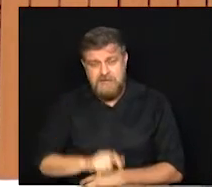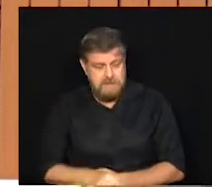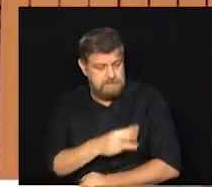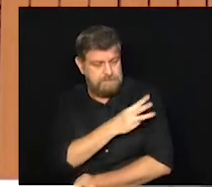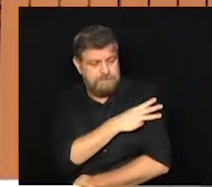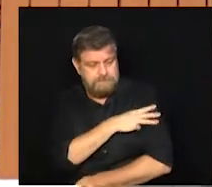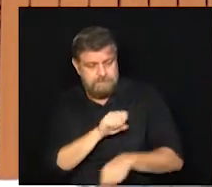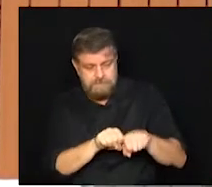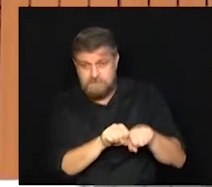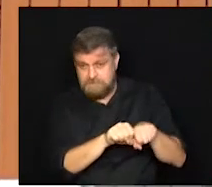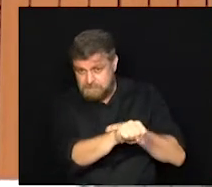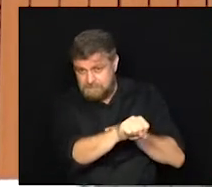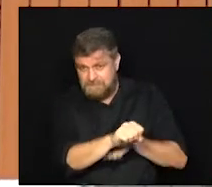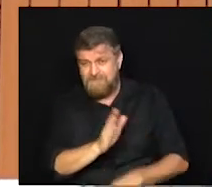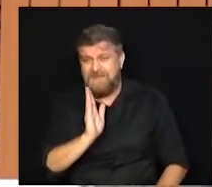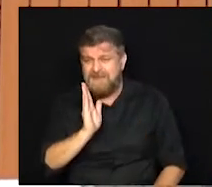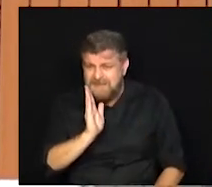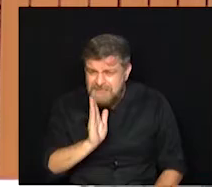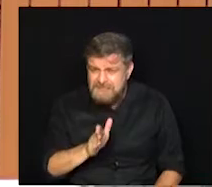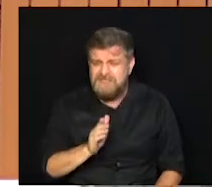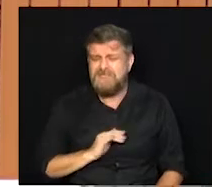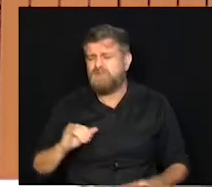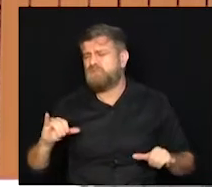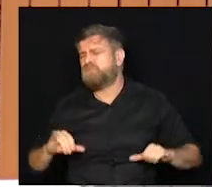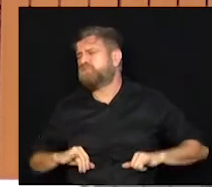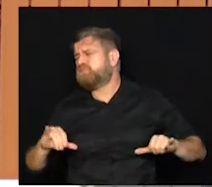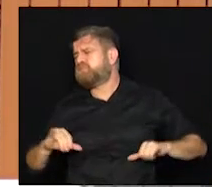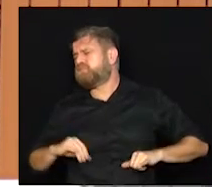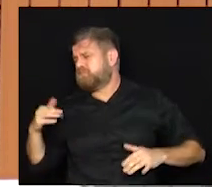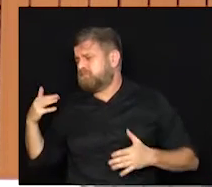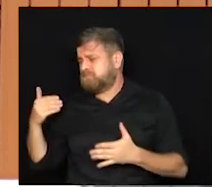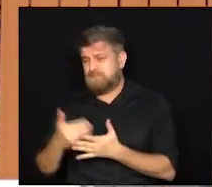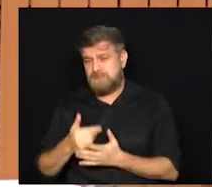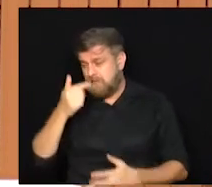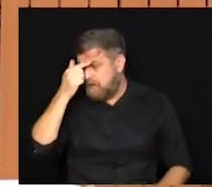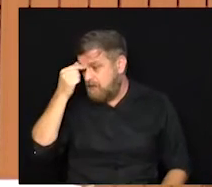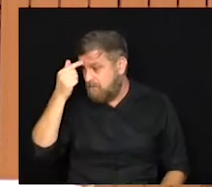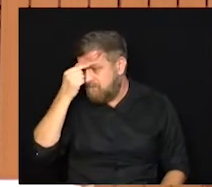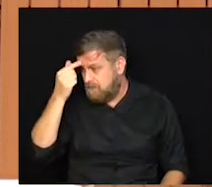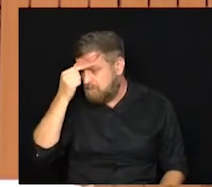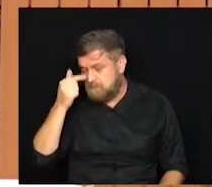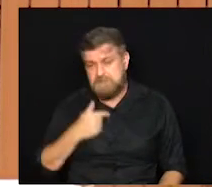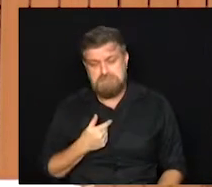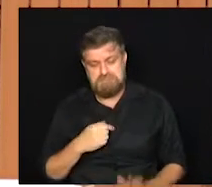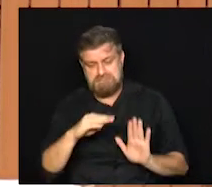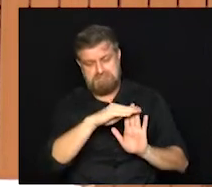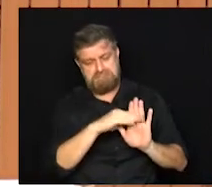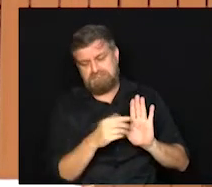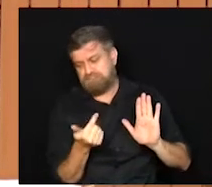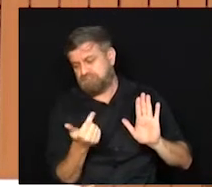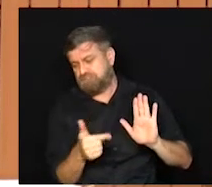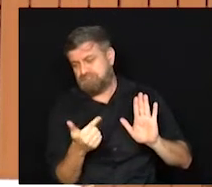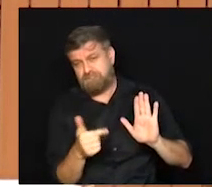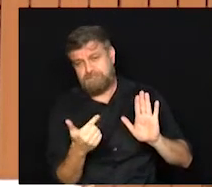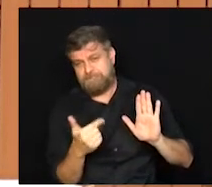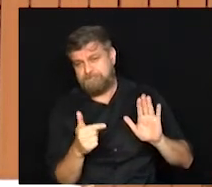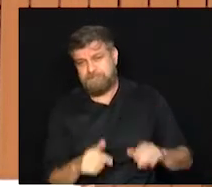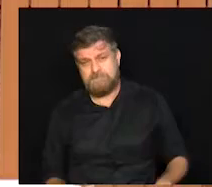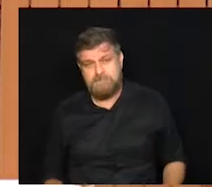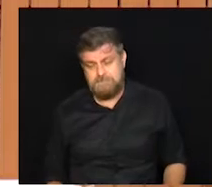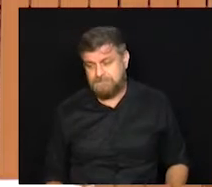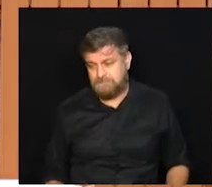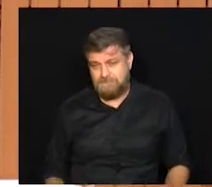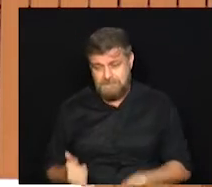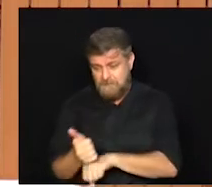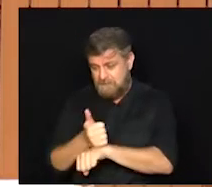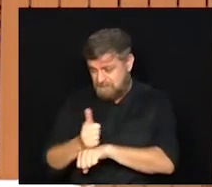médio. Já sofremos muito e agora, no nível superior, não existe nenhum programa para a formação profissional